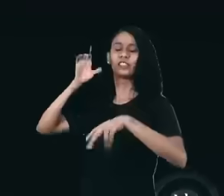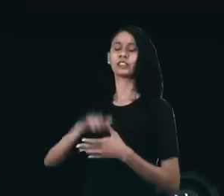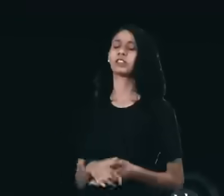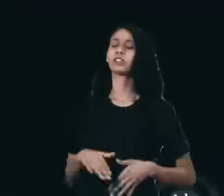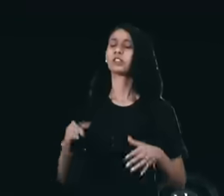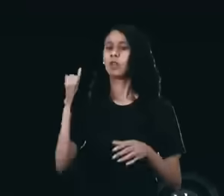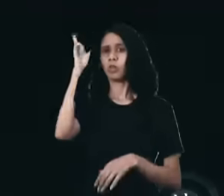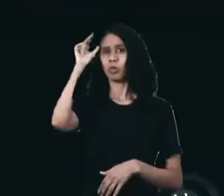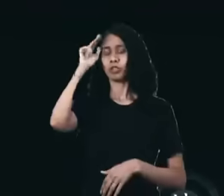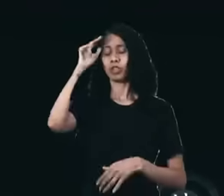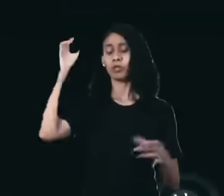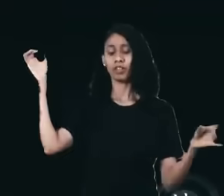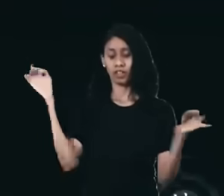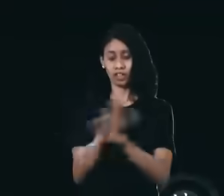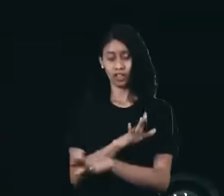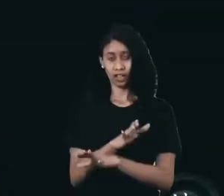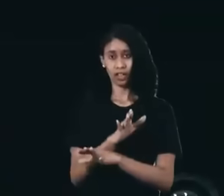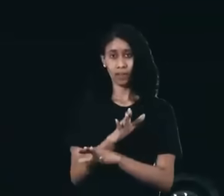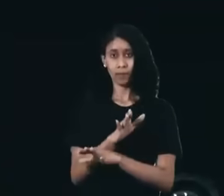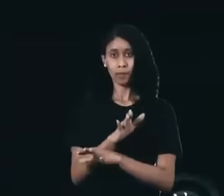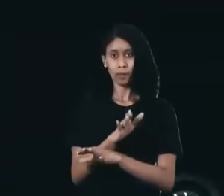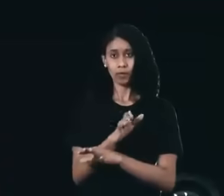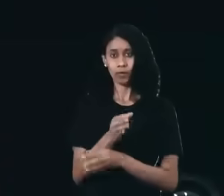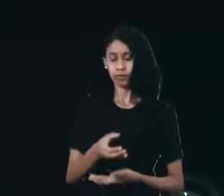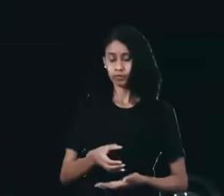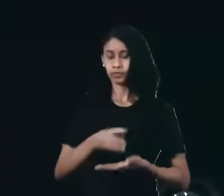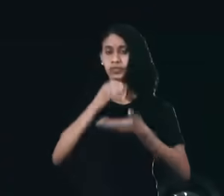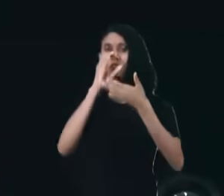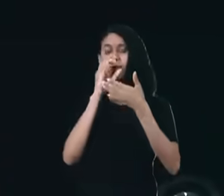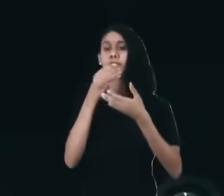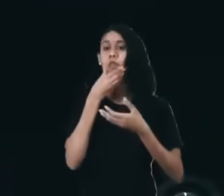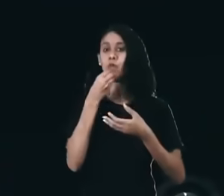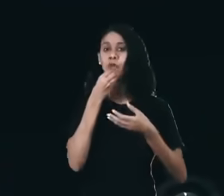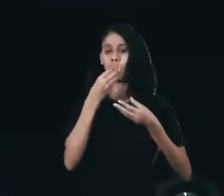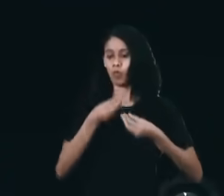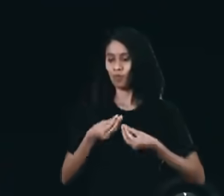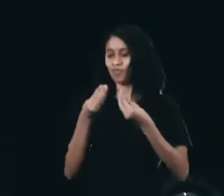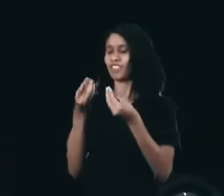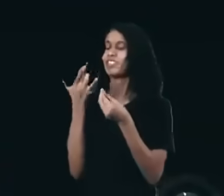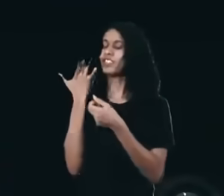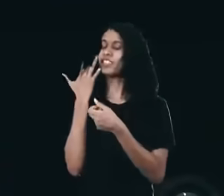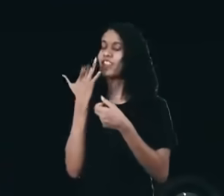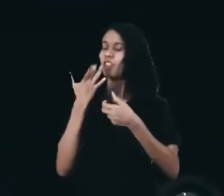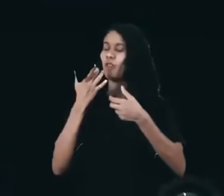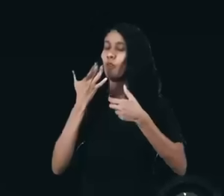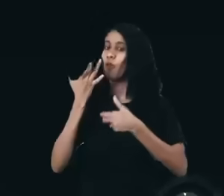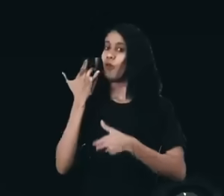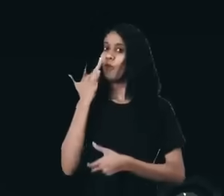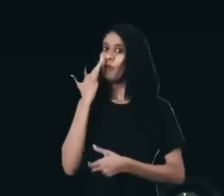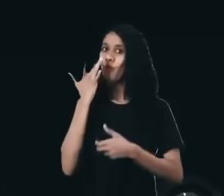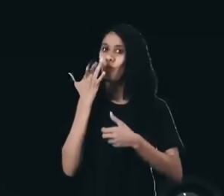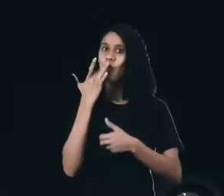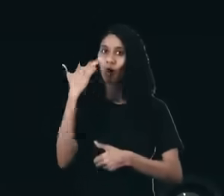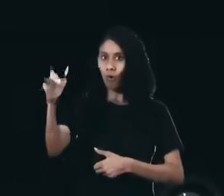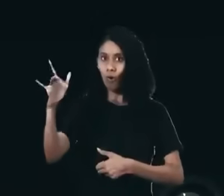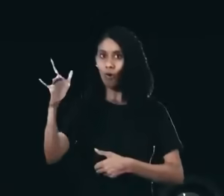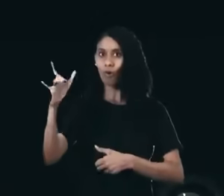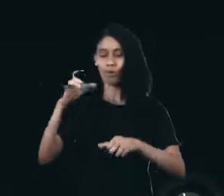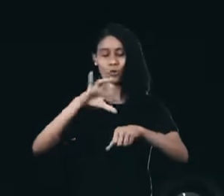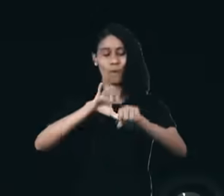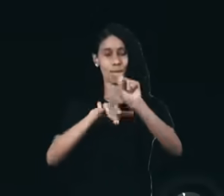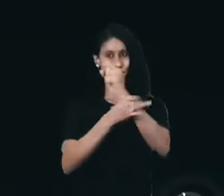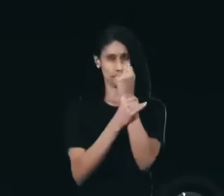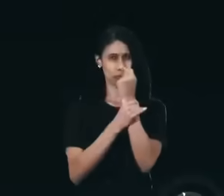camelos acabaram de beber, o homem deu à jovem um pendente de ouro de 6 gramas, diga aleluia, e 2 pulseiras de ouro, diga glória